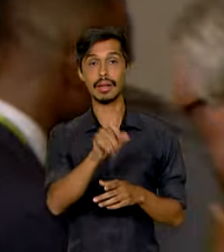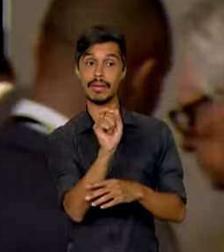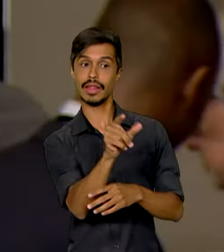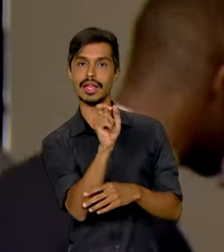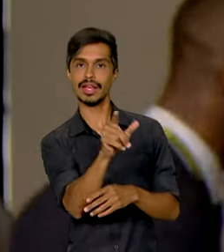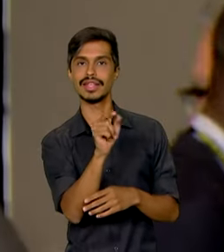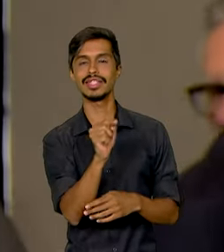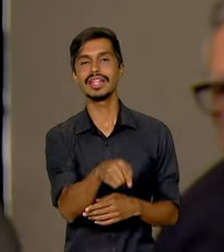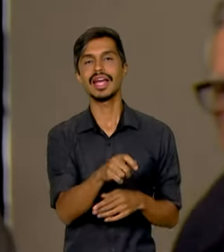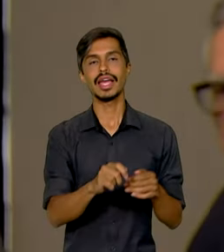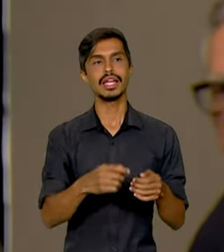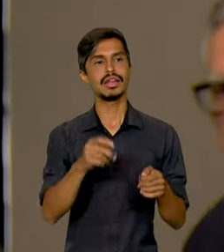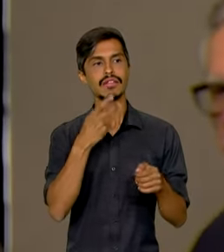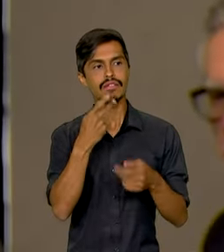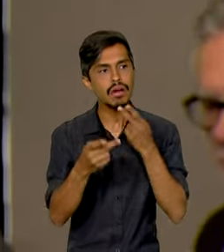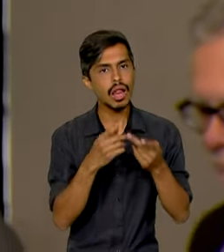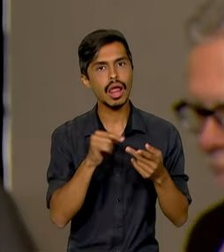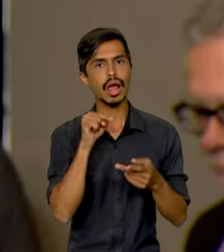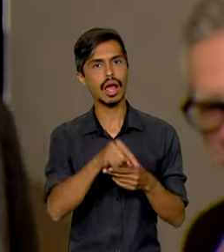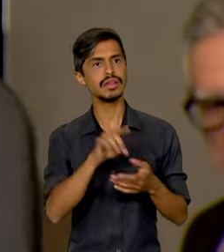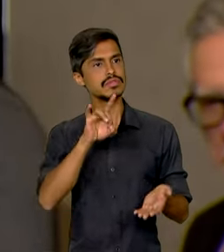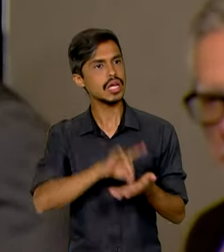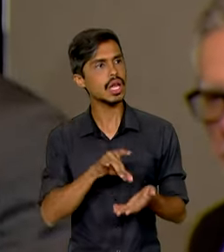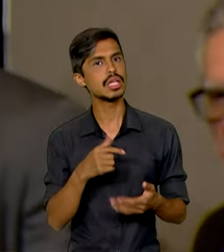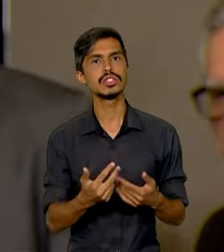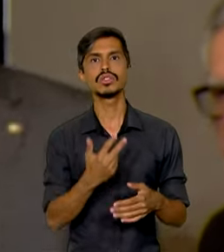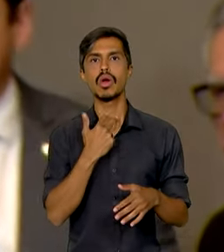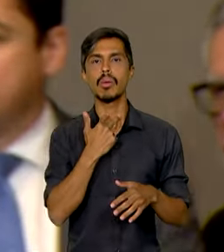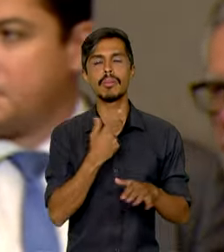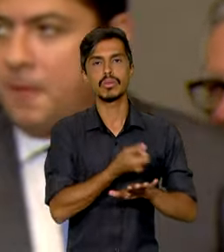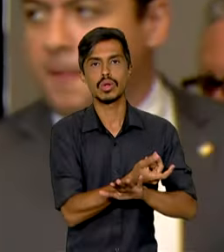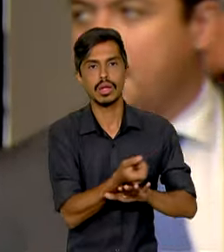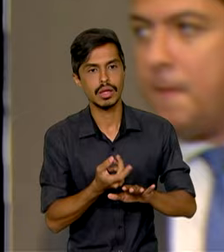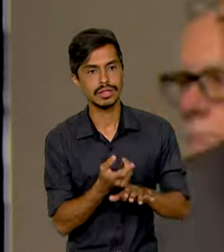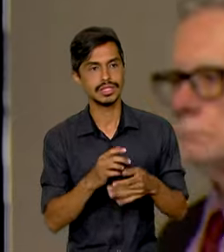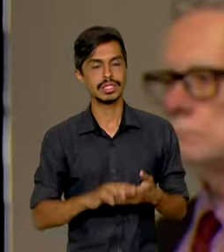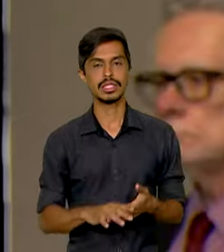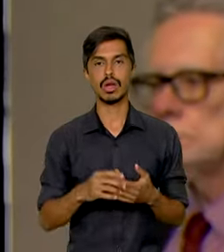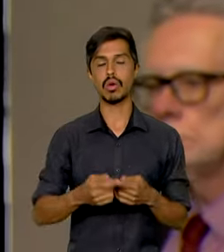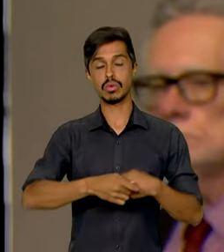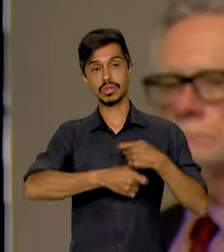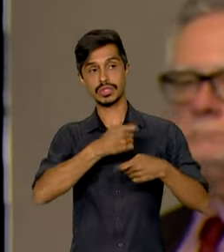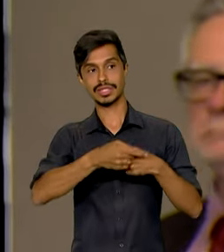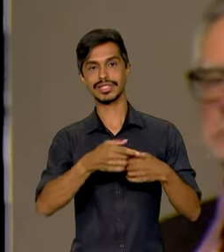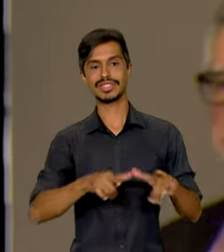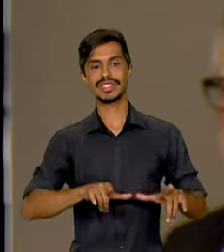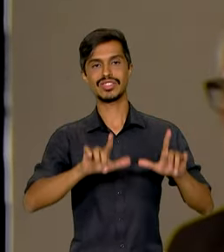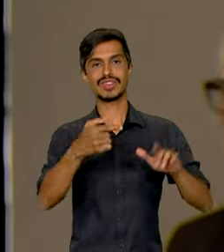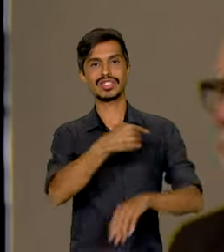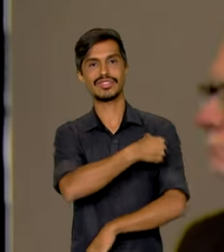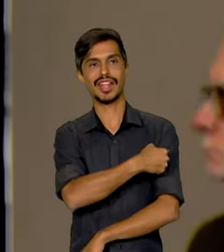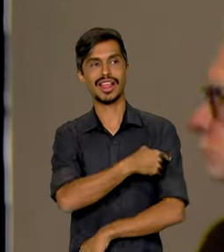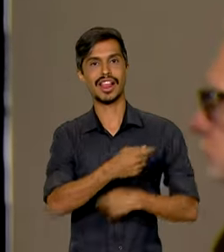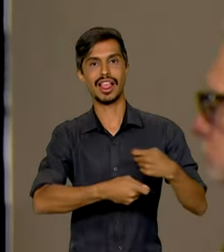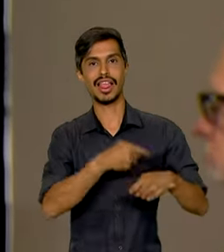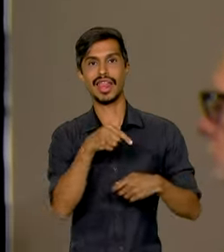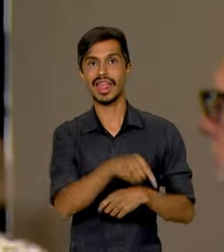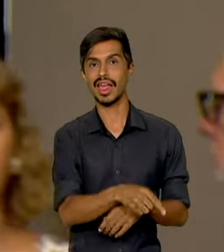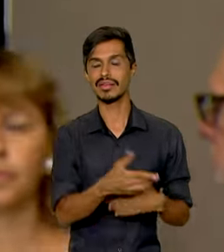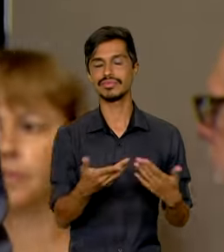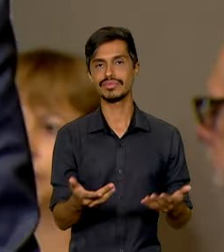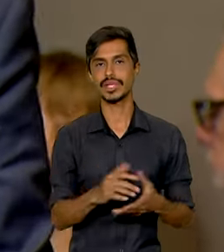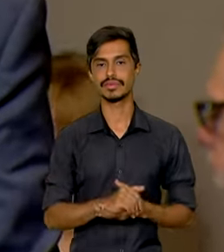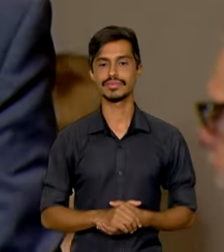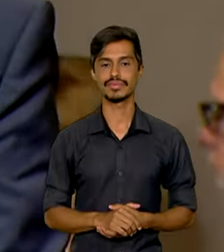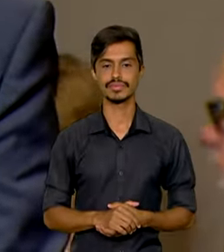conspiratórias sobre vacinação e se comercializa a adulteração de certificados de vacinação. O que eu quero também falar